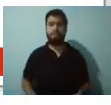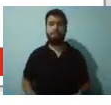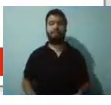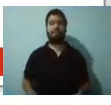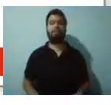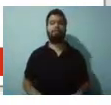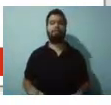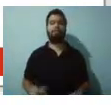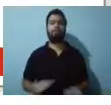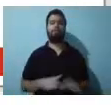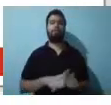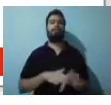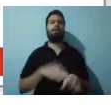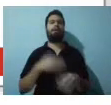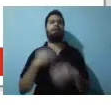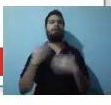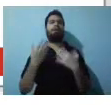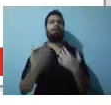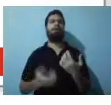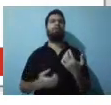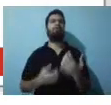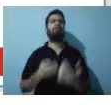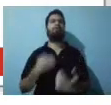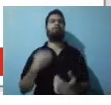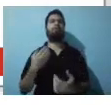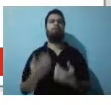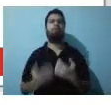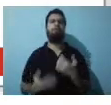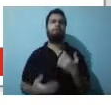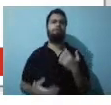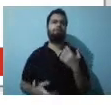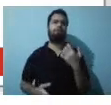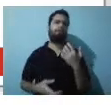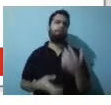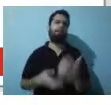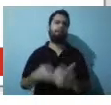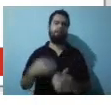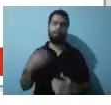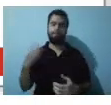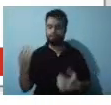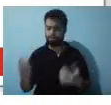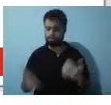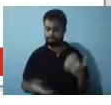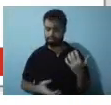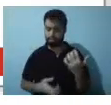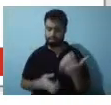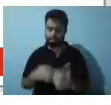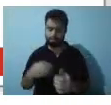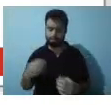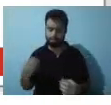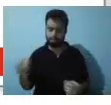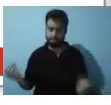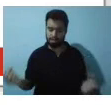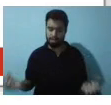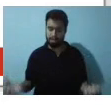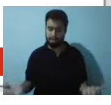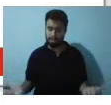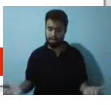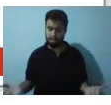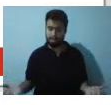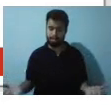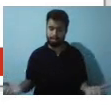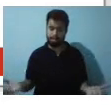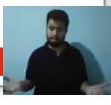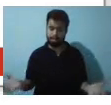Então, aí fala da questão, né, daquele discurso xenofóbico, né, da manutenção das identidades locais.